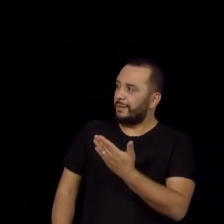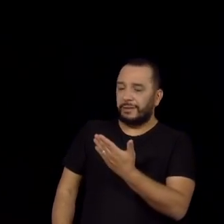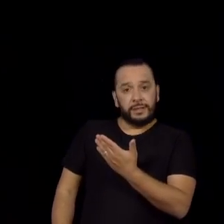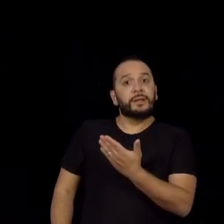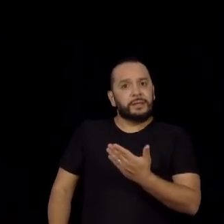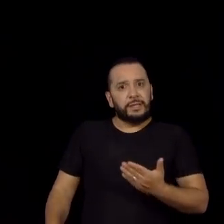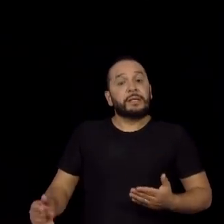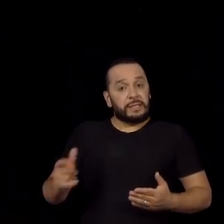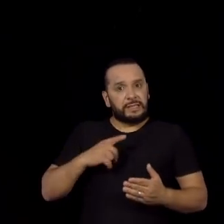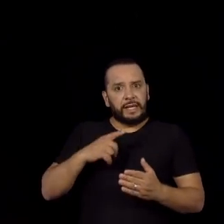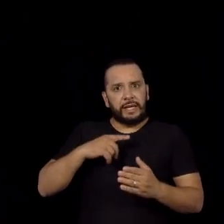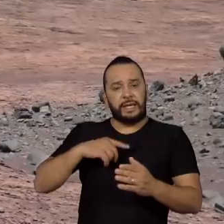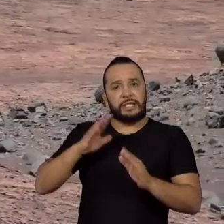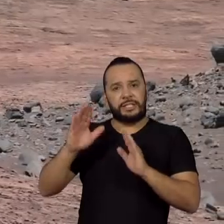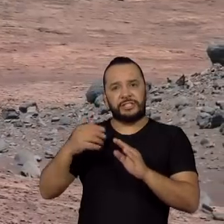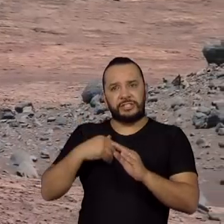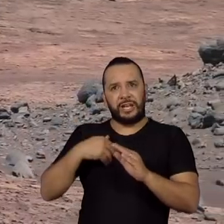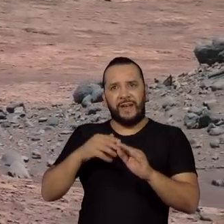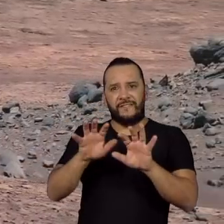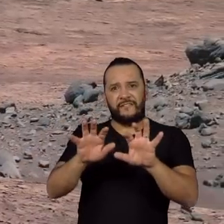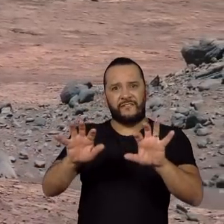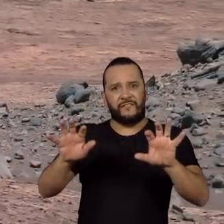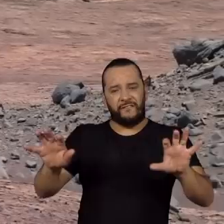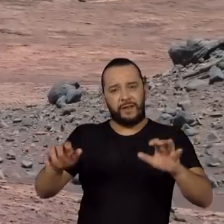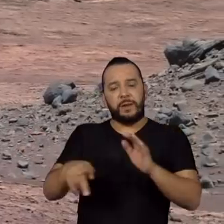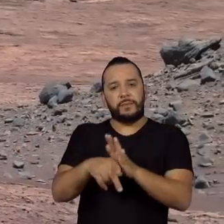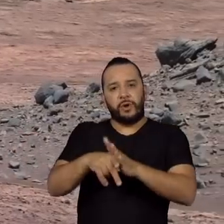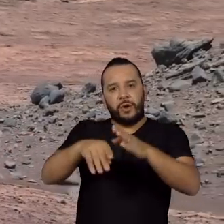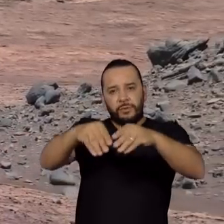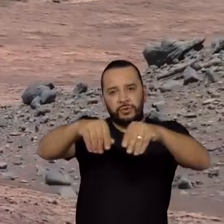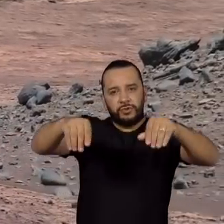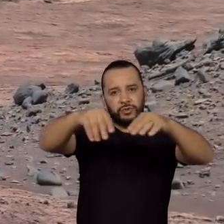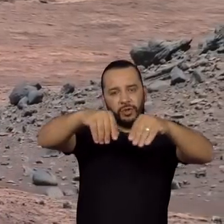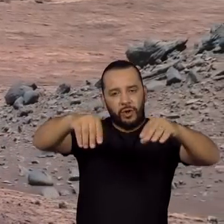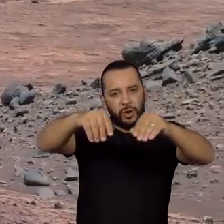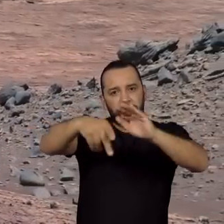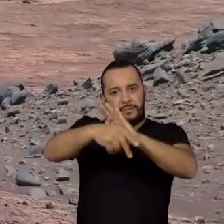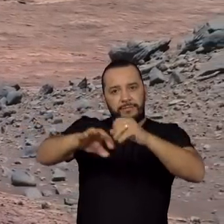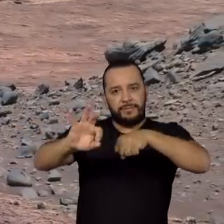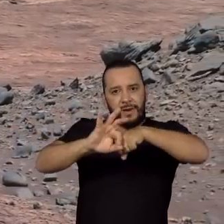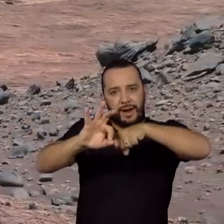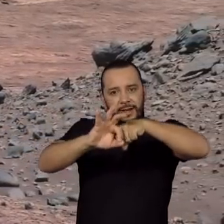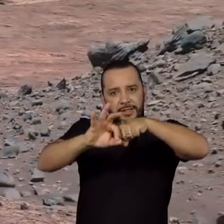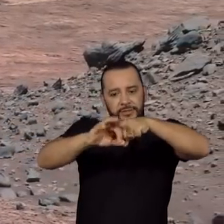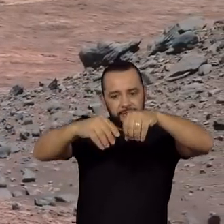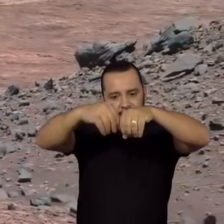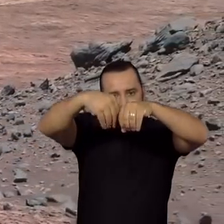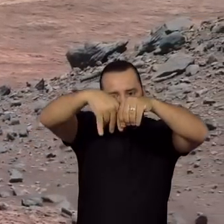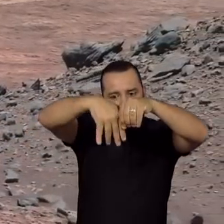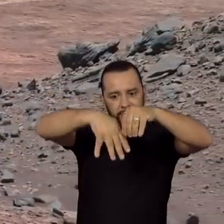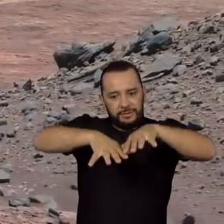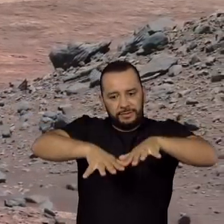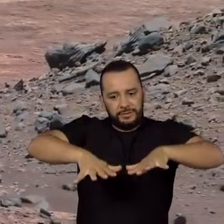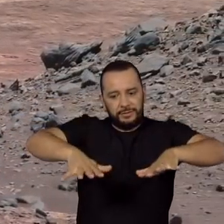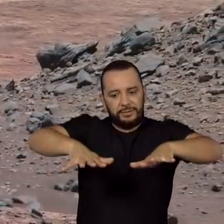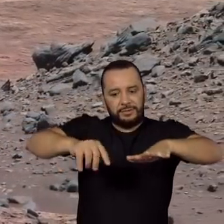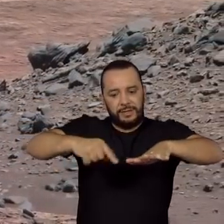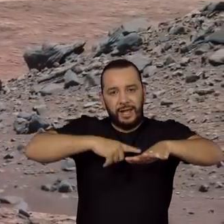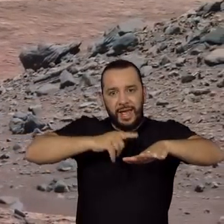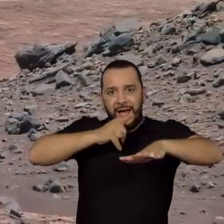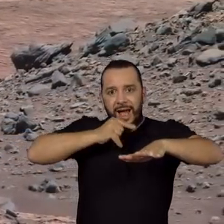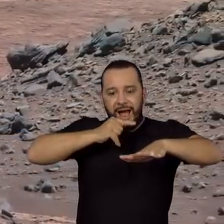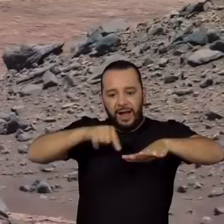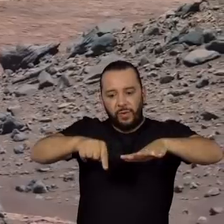Elementos radioativos localizados abaixo do solo de Marte desintegram moléculas de água e podem alimentar